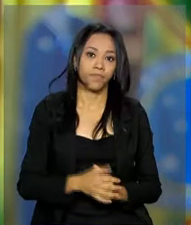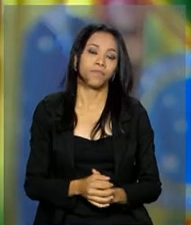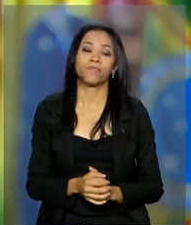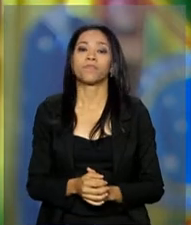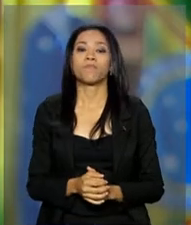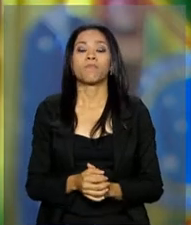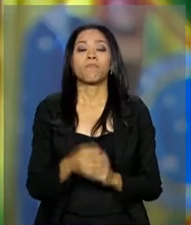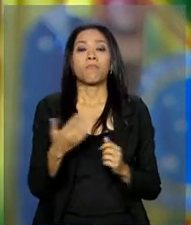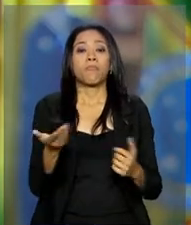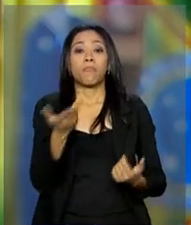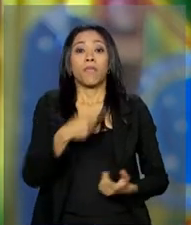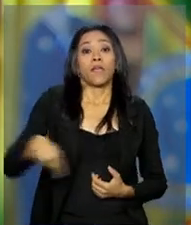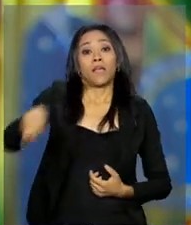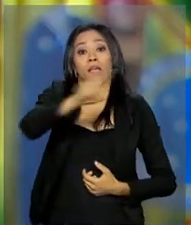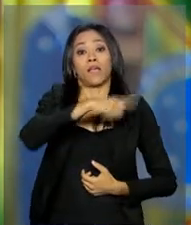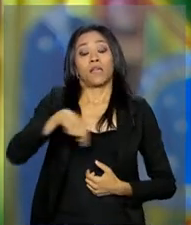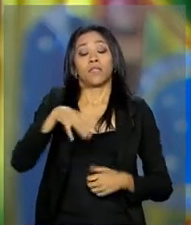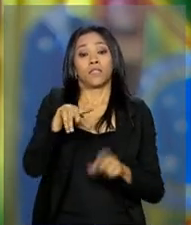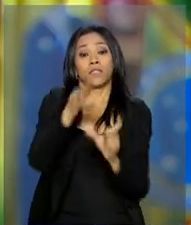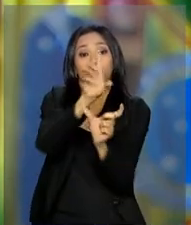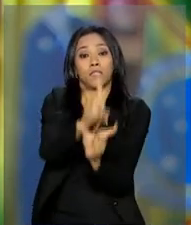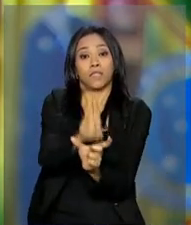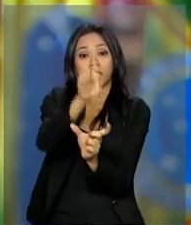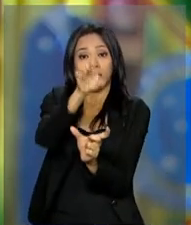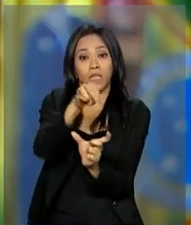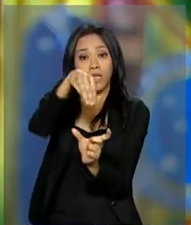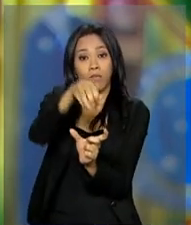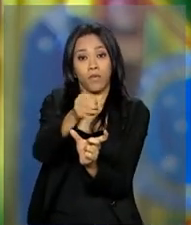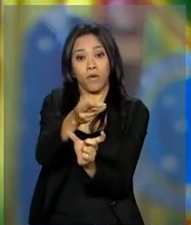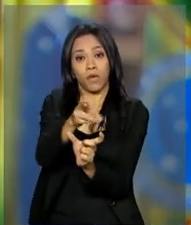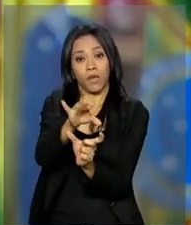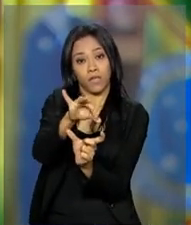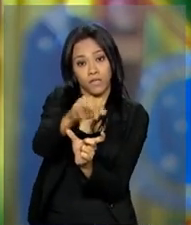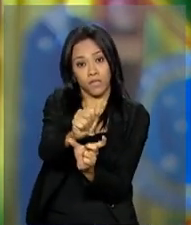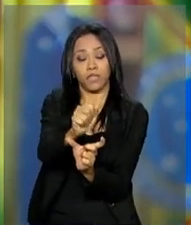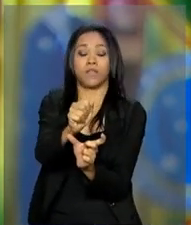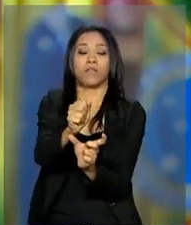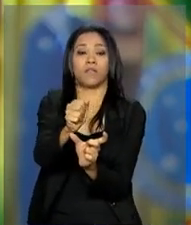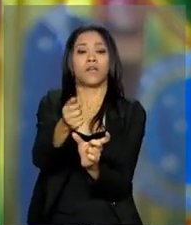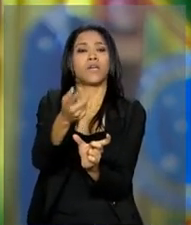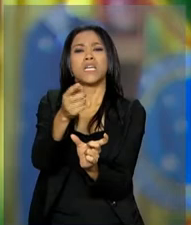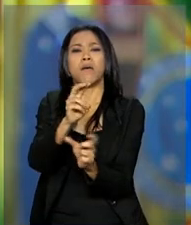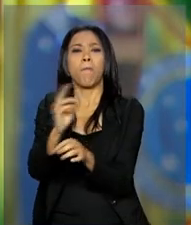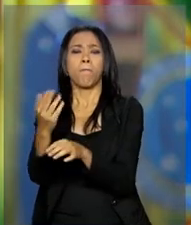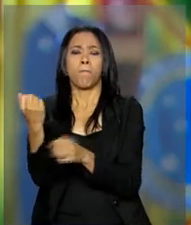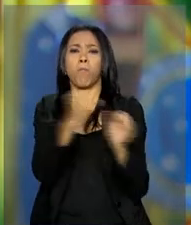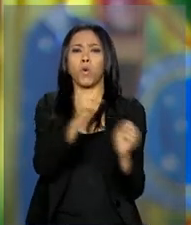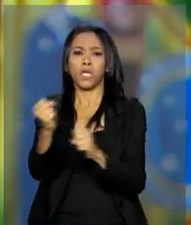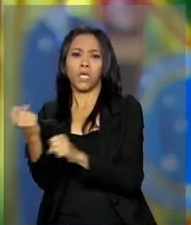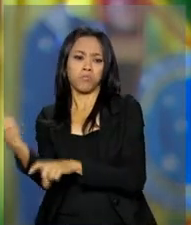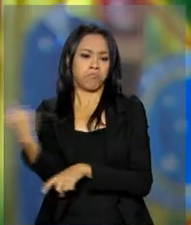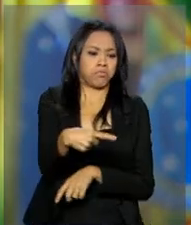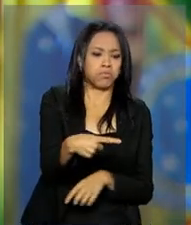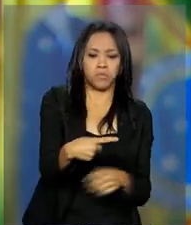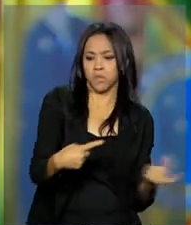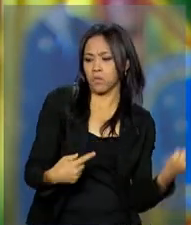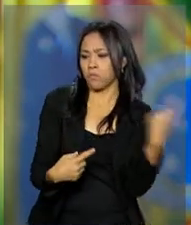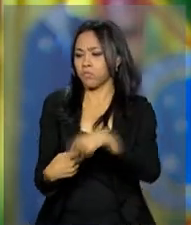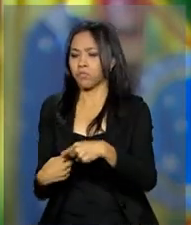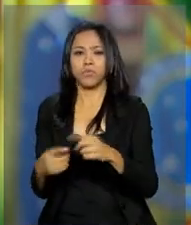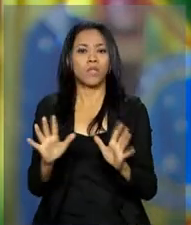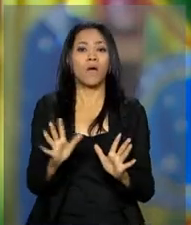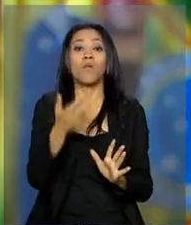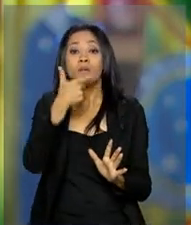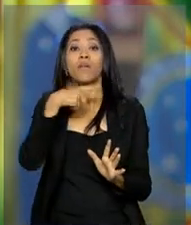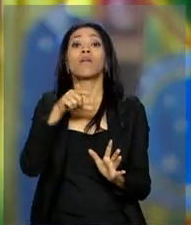Nas democracias modernas, nenhum poder impõe sua vontade ao outro. O único soberano é o povo, e não um